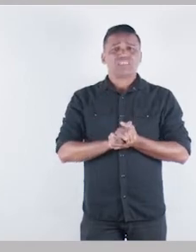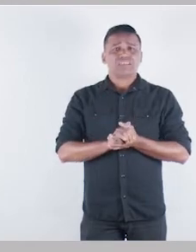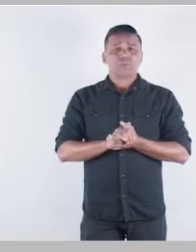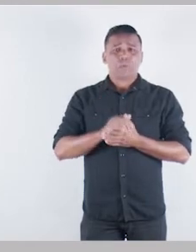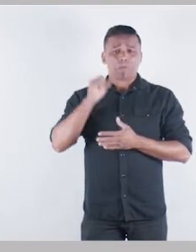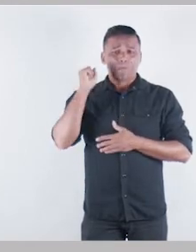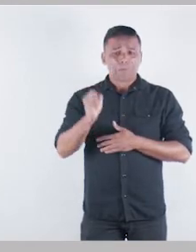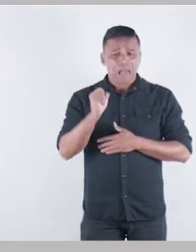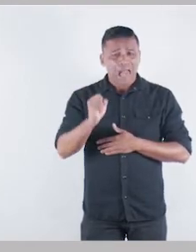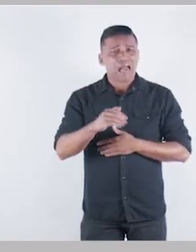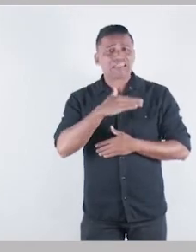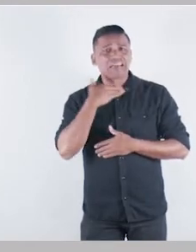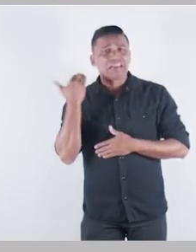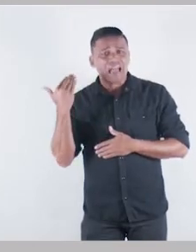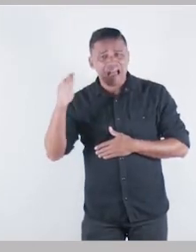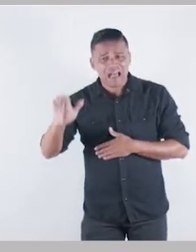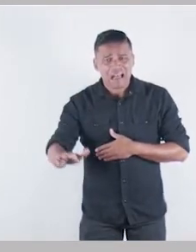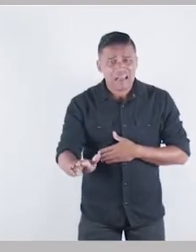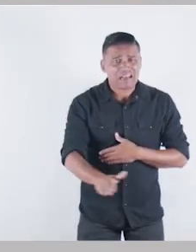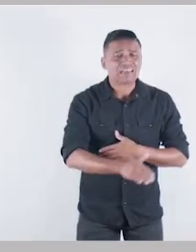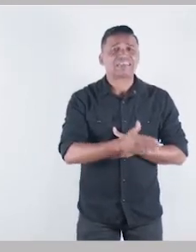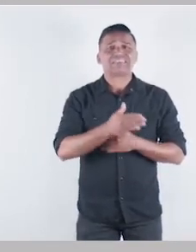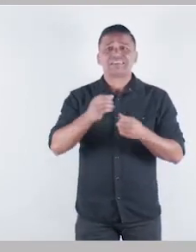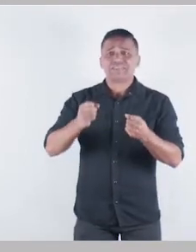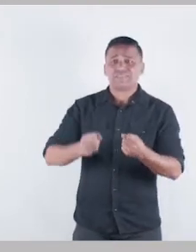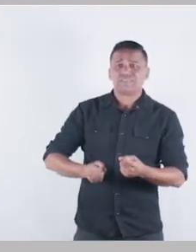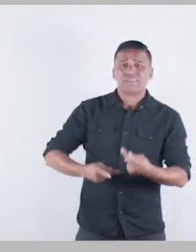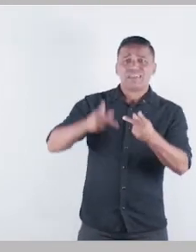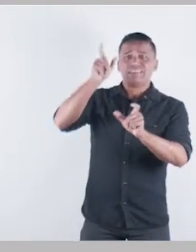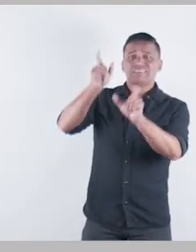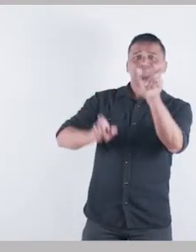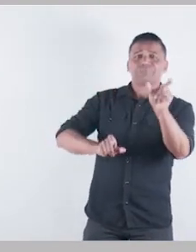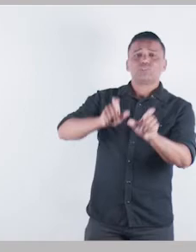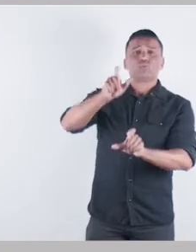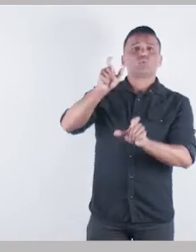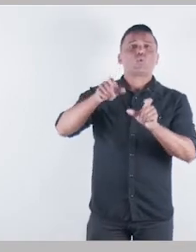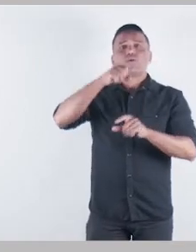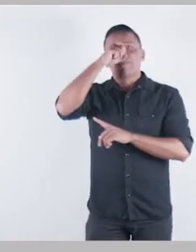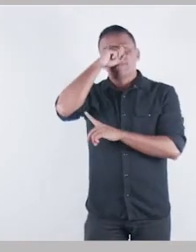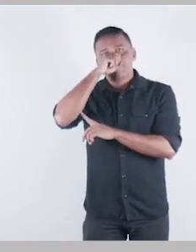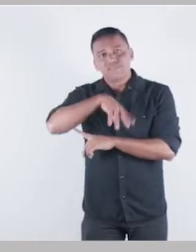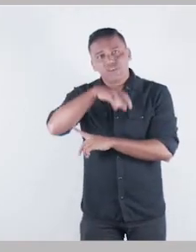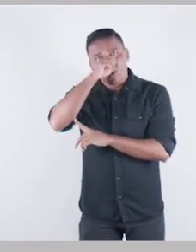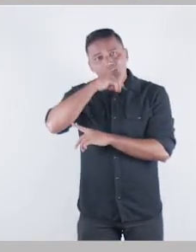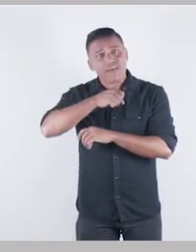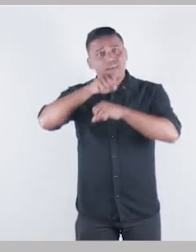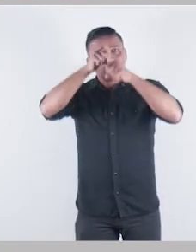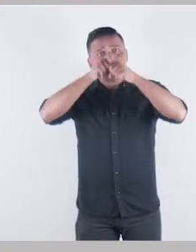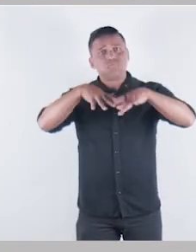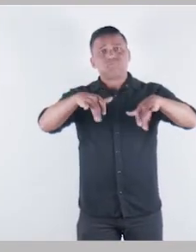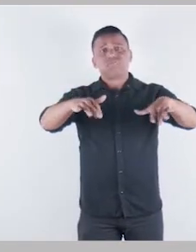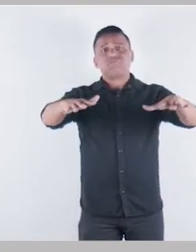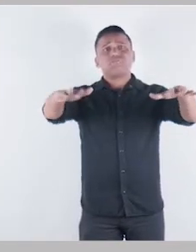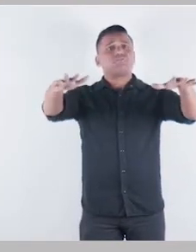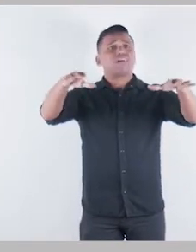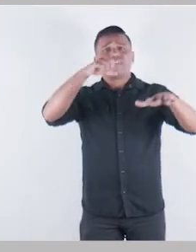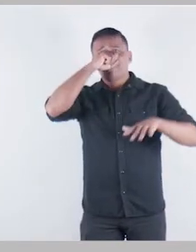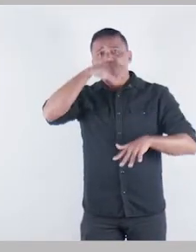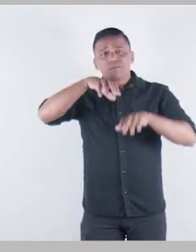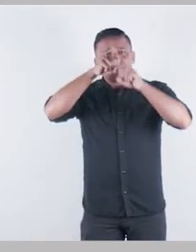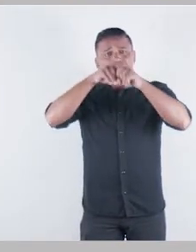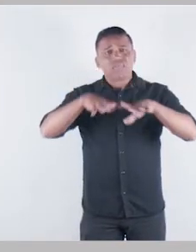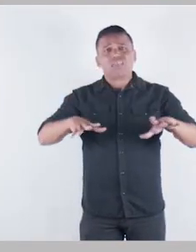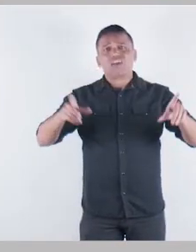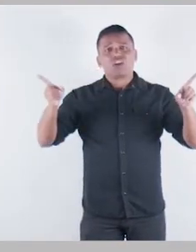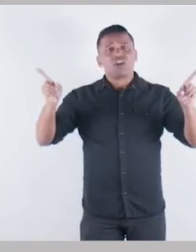crianças no Brasil, como o tráfico de pessoas, como essa violência generalizada contra o